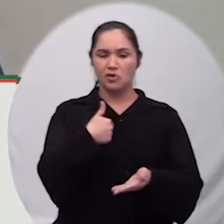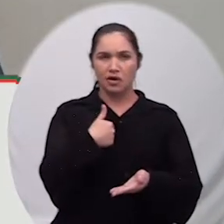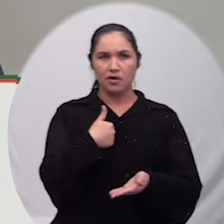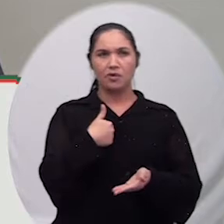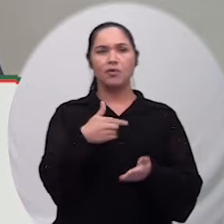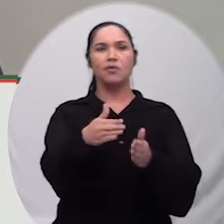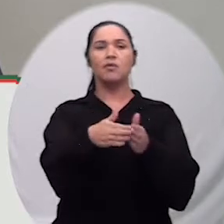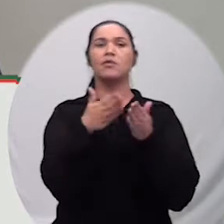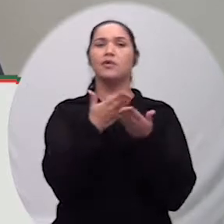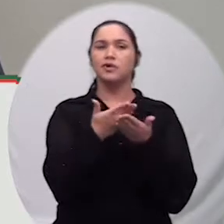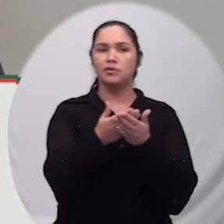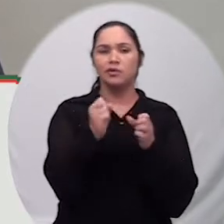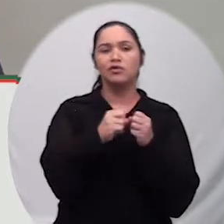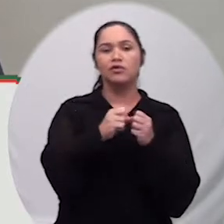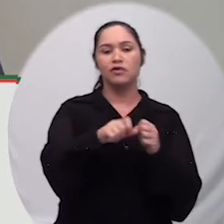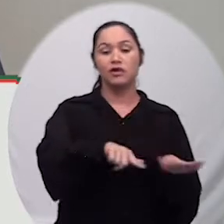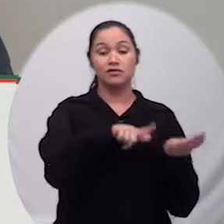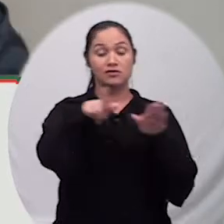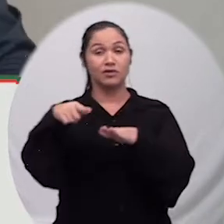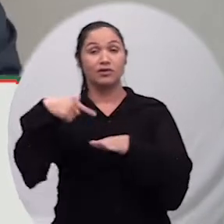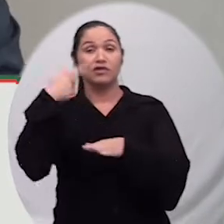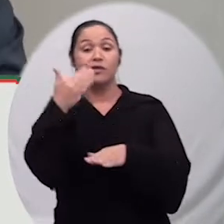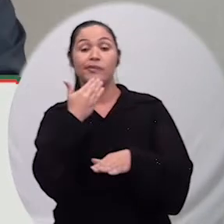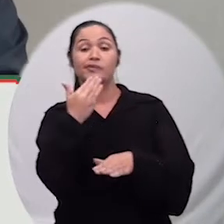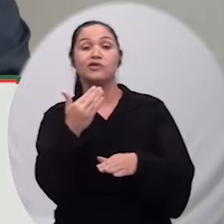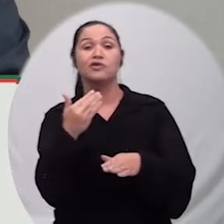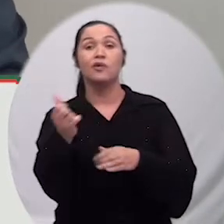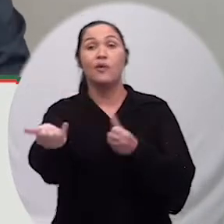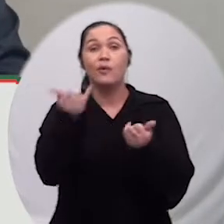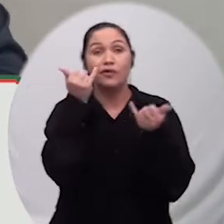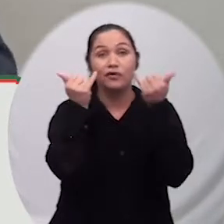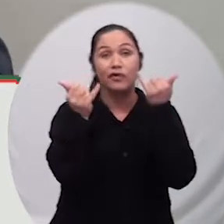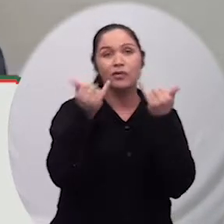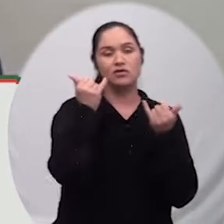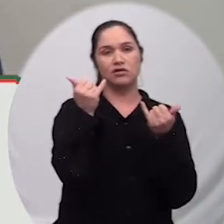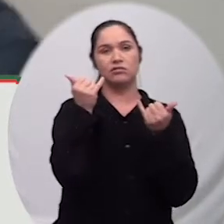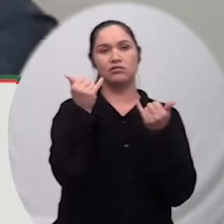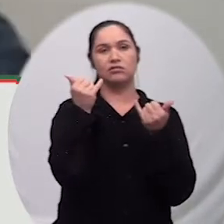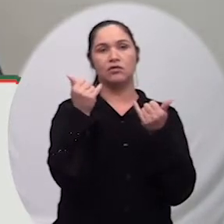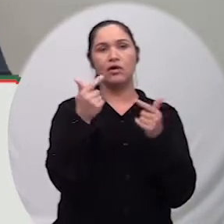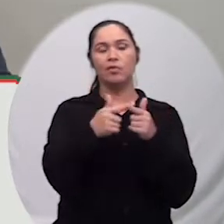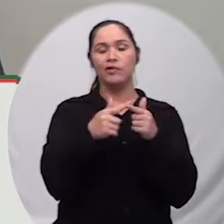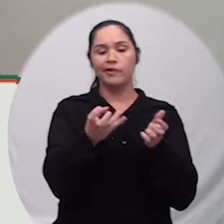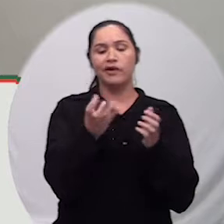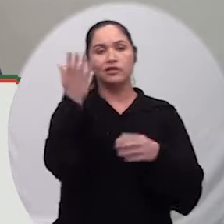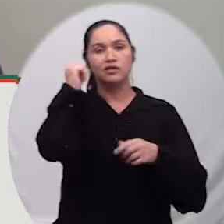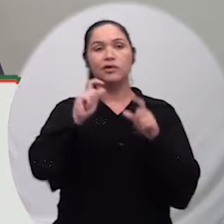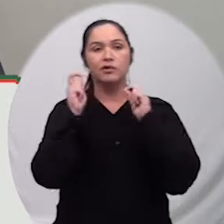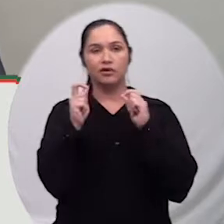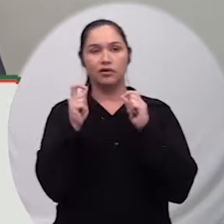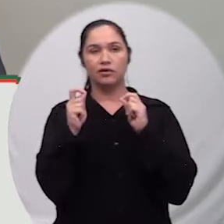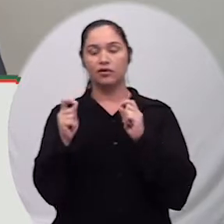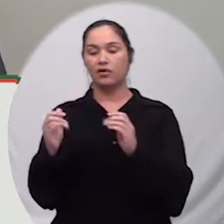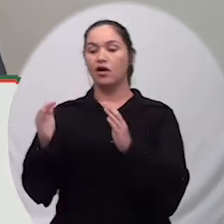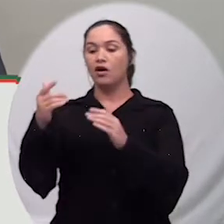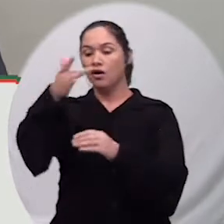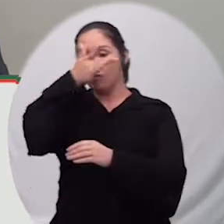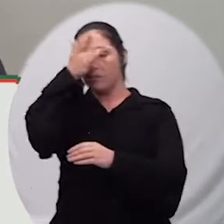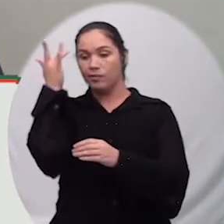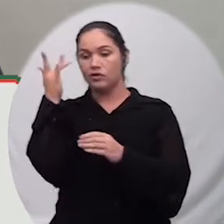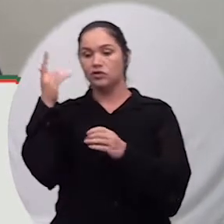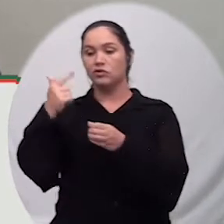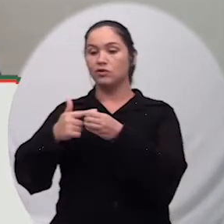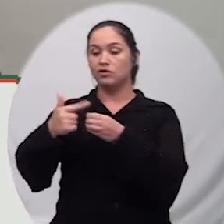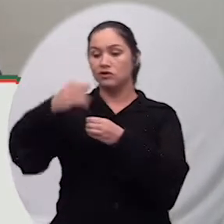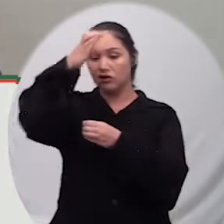próxima semana, solicitando essas informações. Quando uma pessoa daqui sofre acidente do município, aonde será atendido? Porque não dá